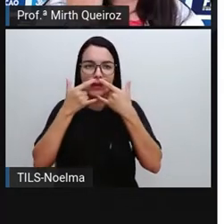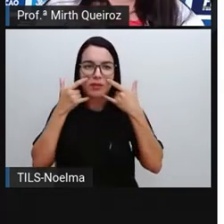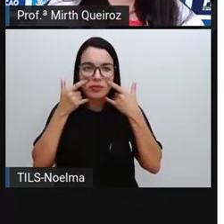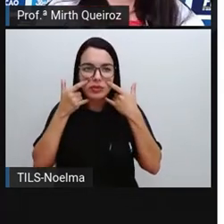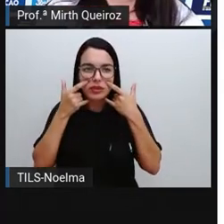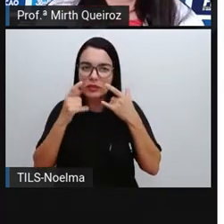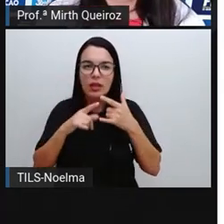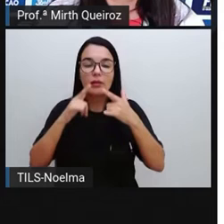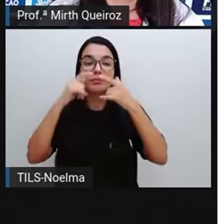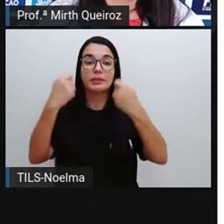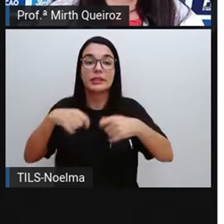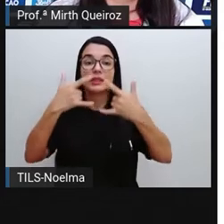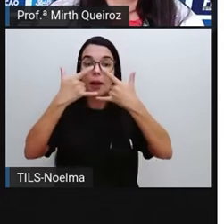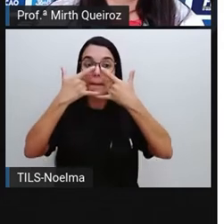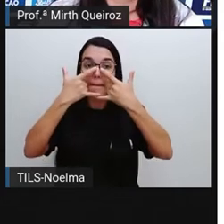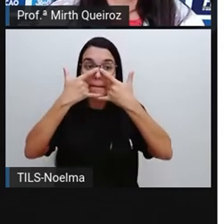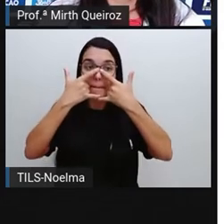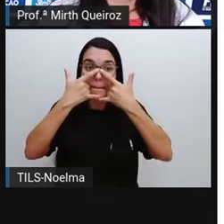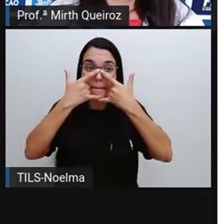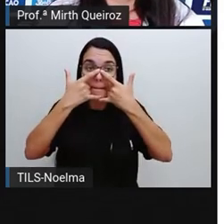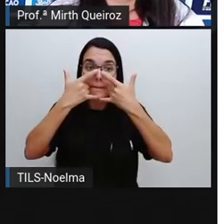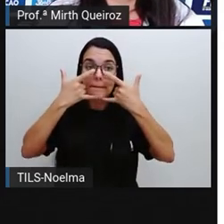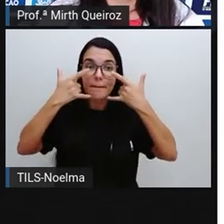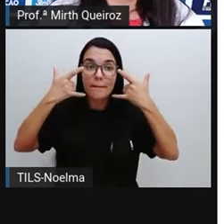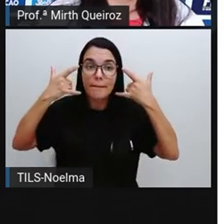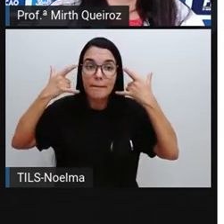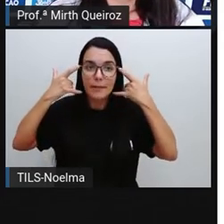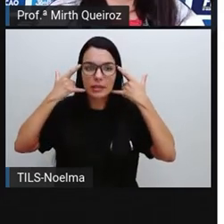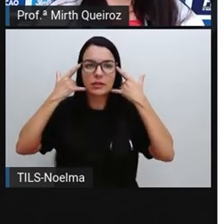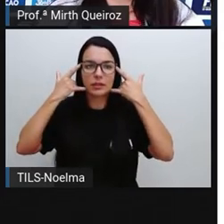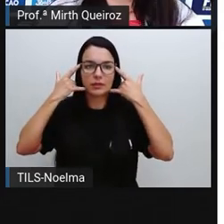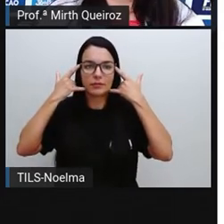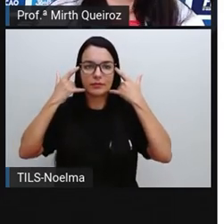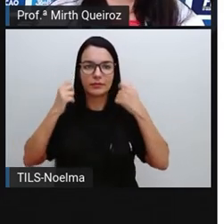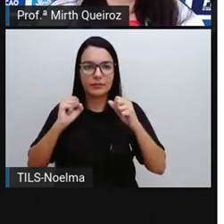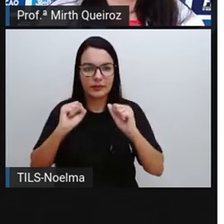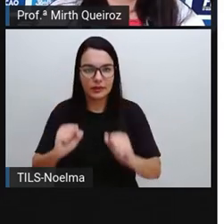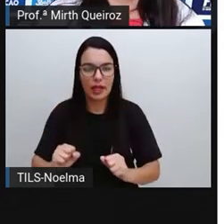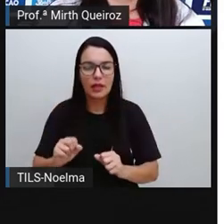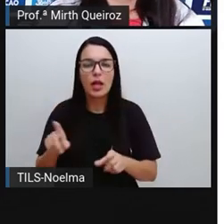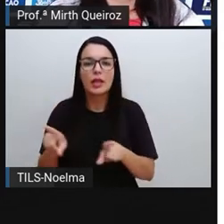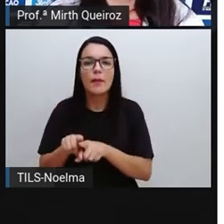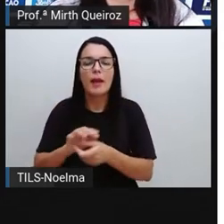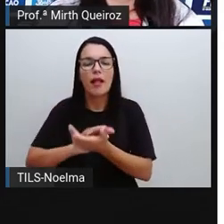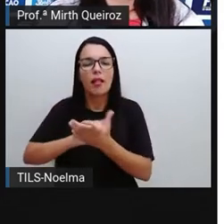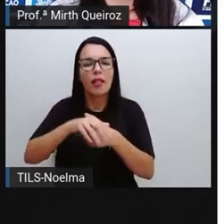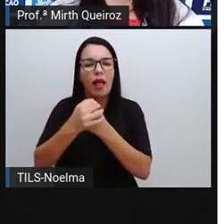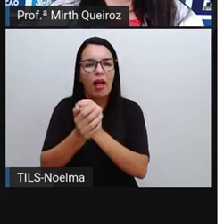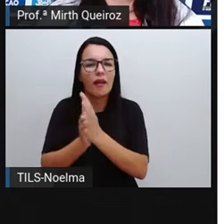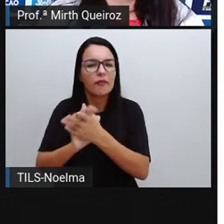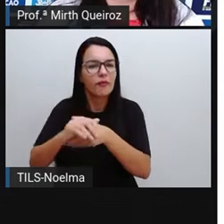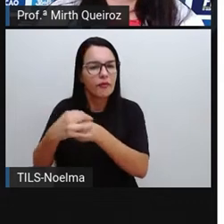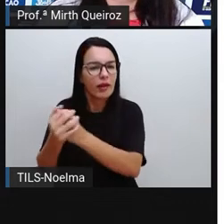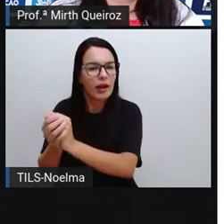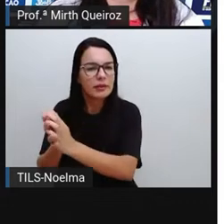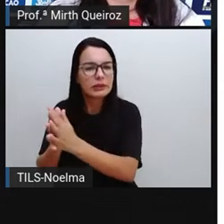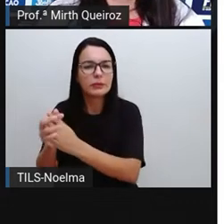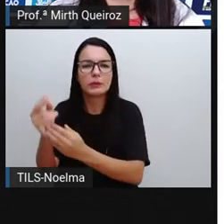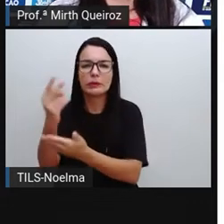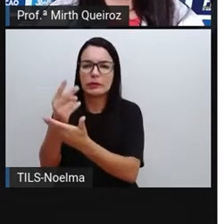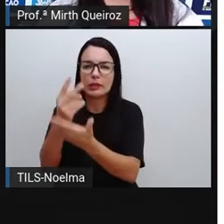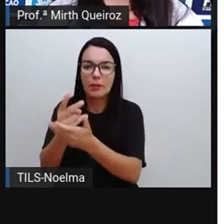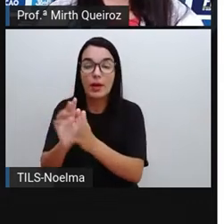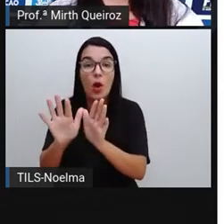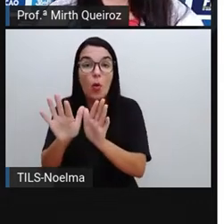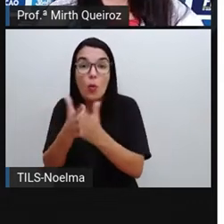deixa o nariz ali descoberto. Vamos colocar direitinho. Lavar sempre as mãos, caso a gente tenha aí acesso a água e sabão.